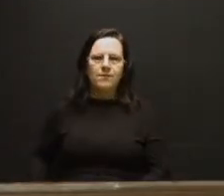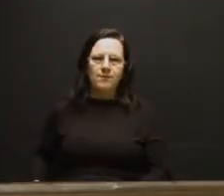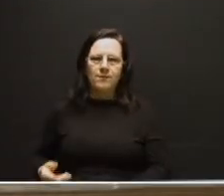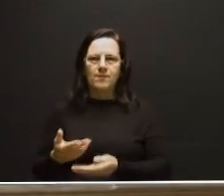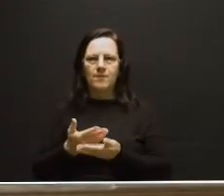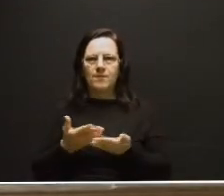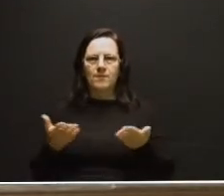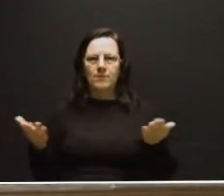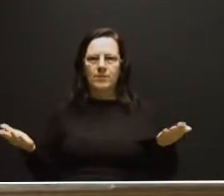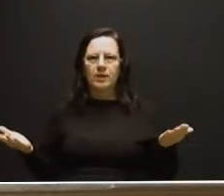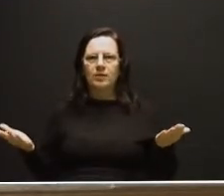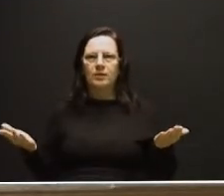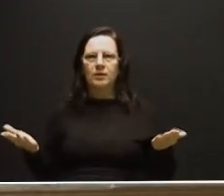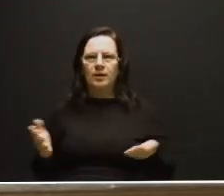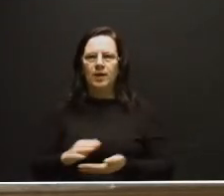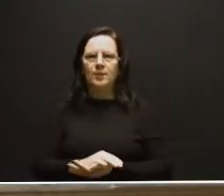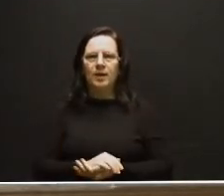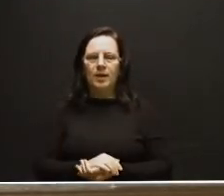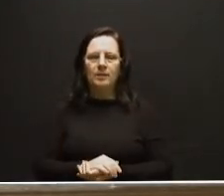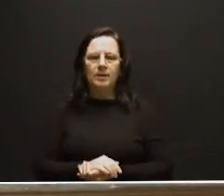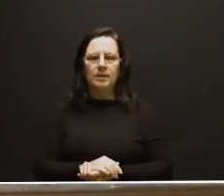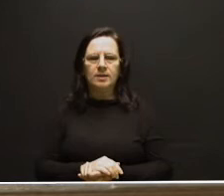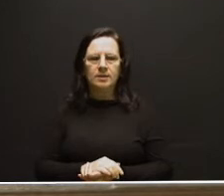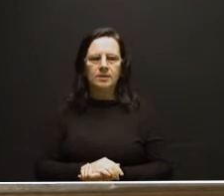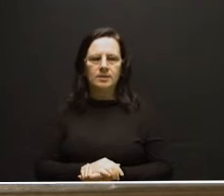meu voto é favorável